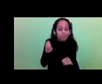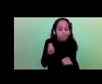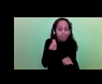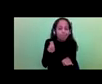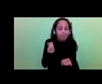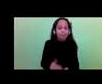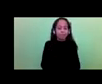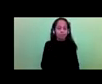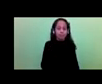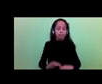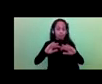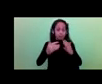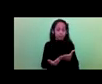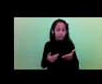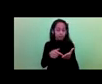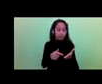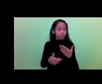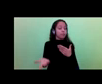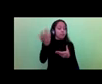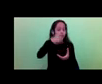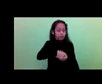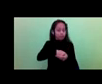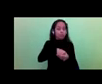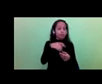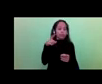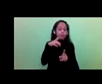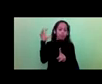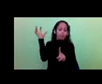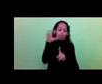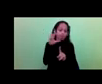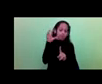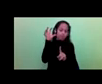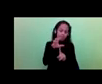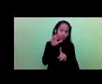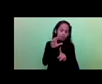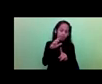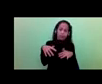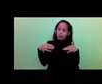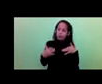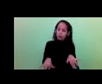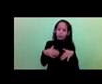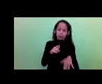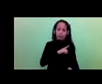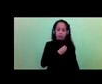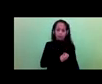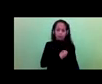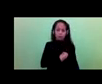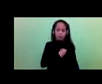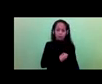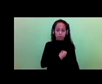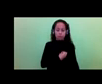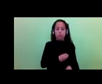A escola é uma instituição carregada por imposições que visa educar para a participação.